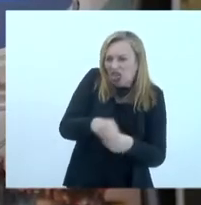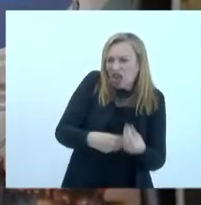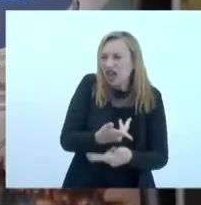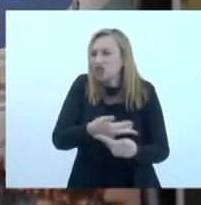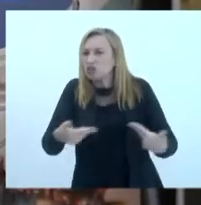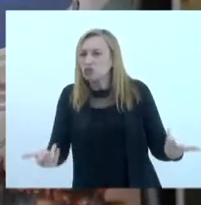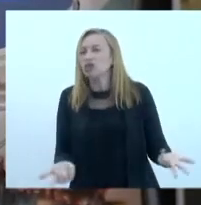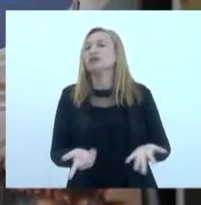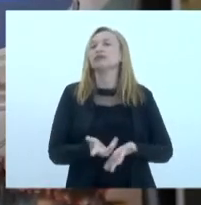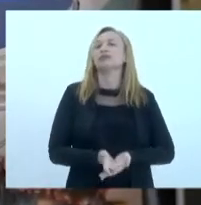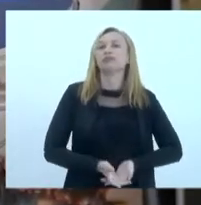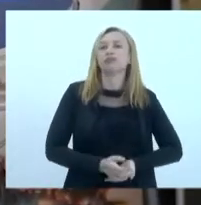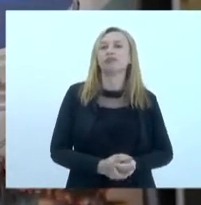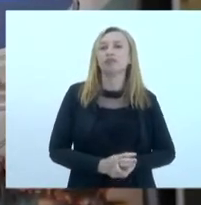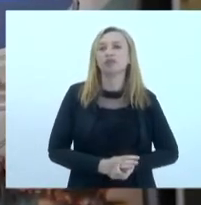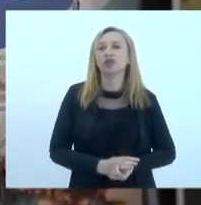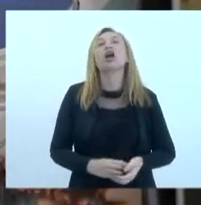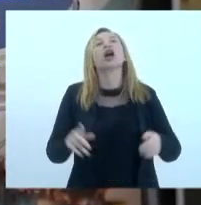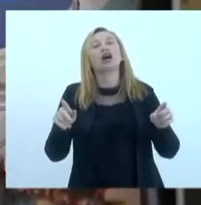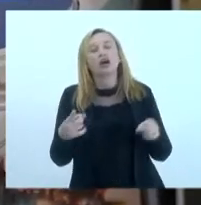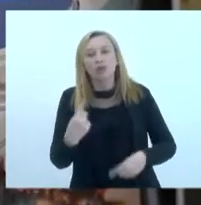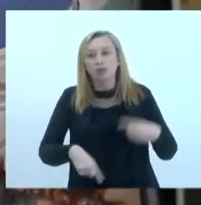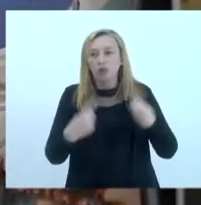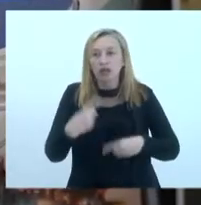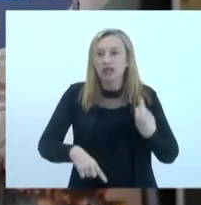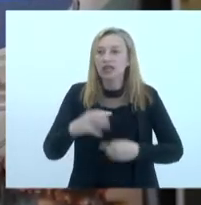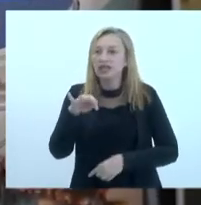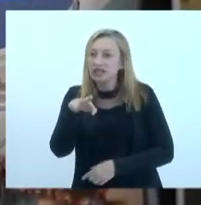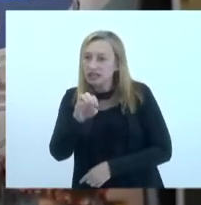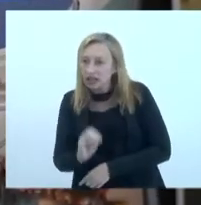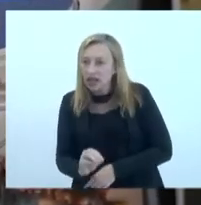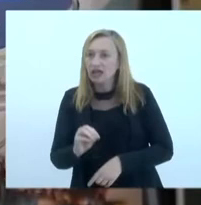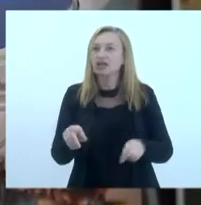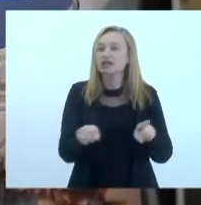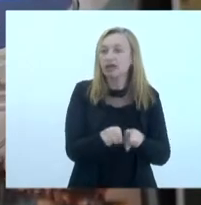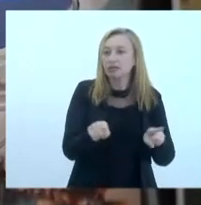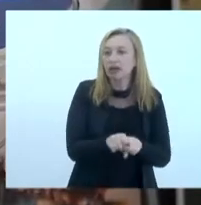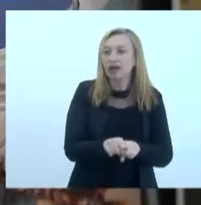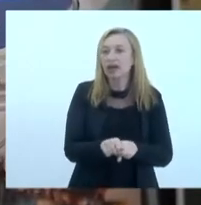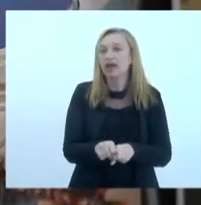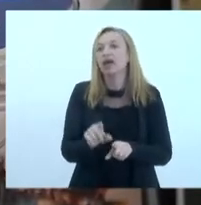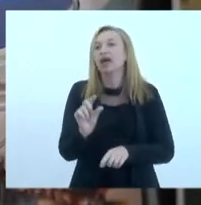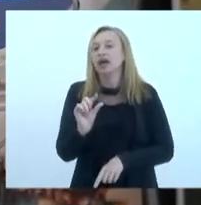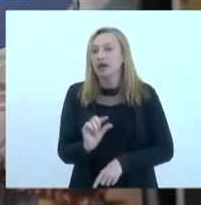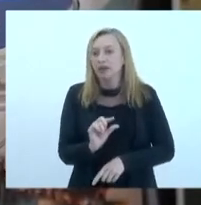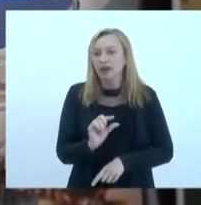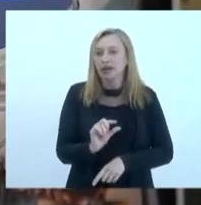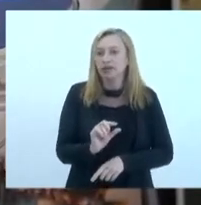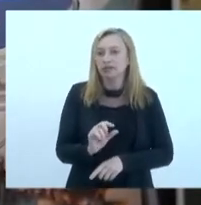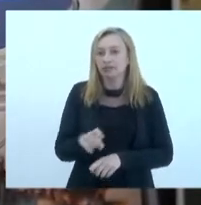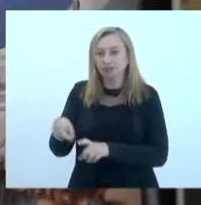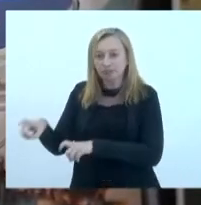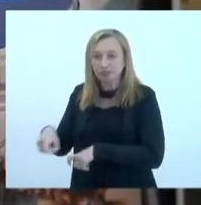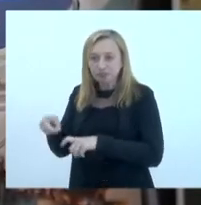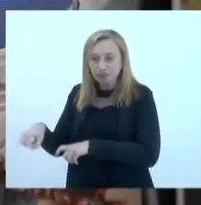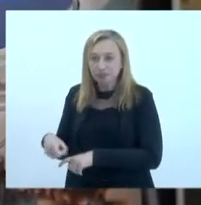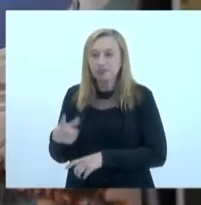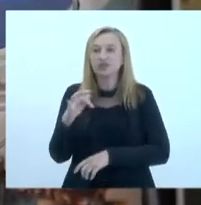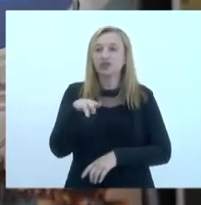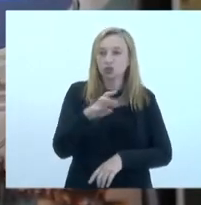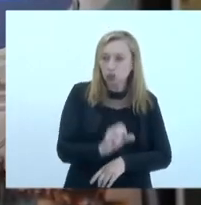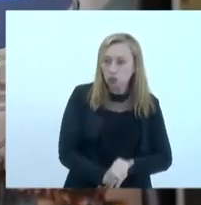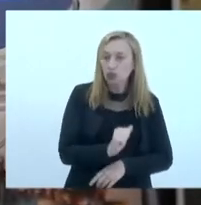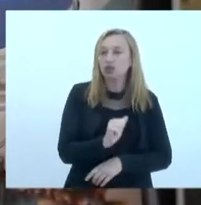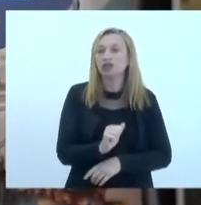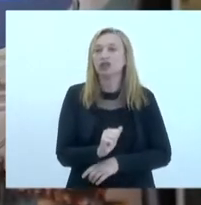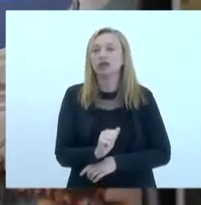cidade. Política para artesanato e pequenos agricultores, Né? A gente falou aqui na agricultura, na pecuária,